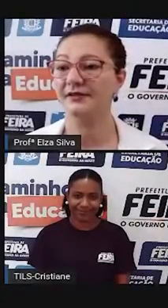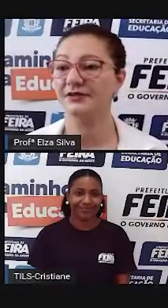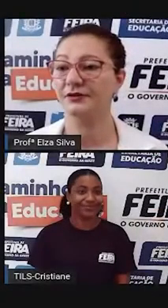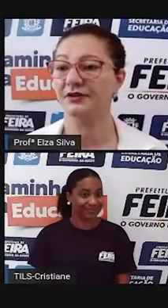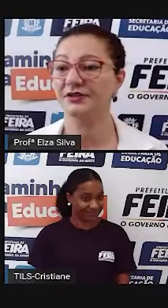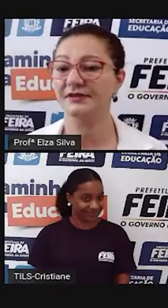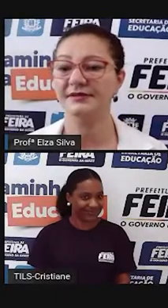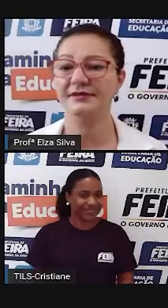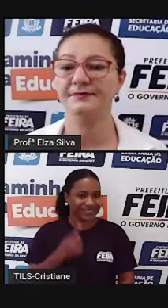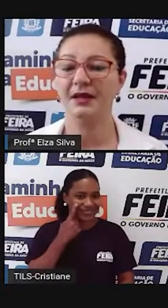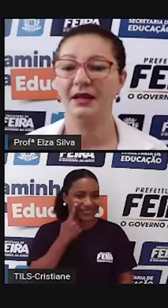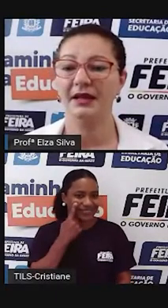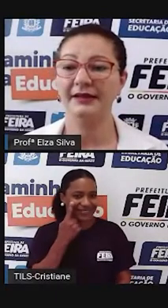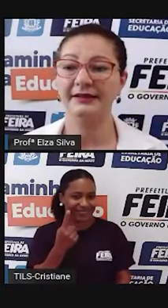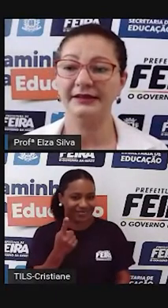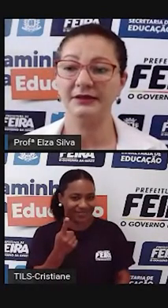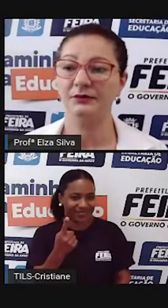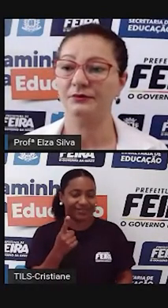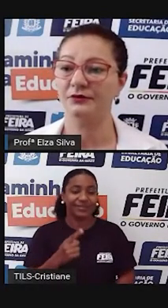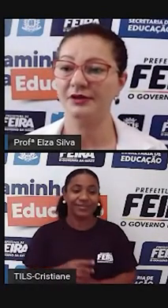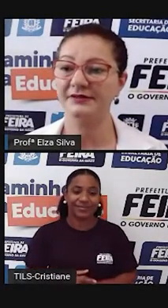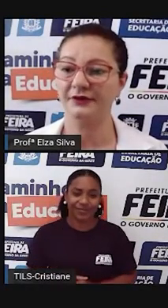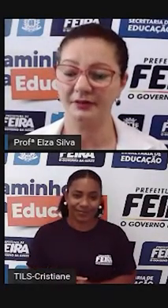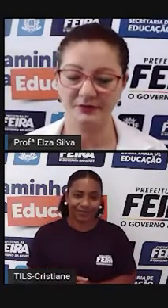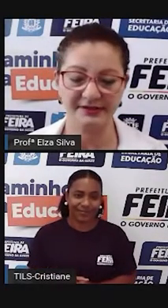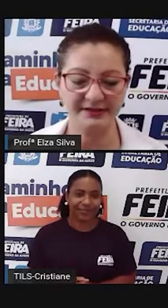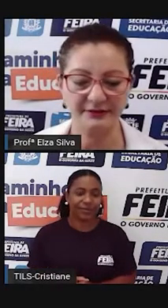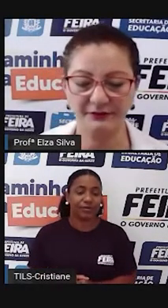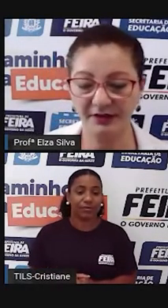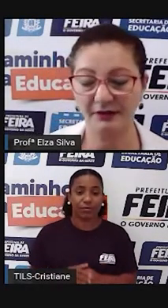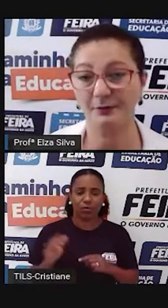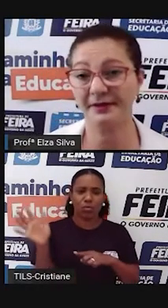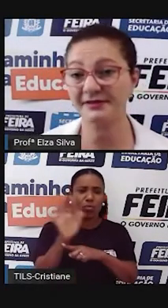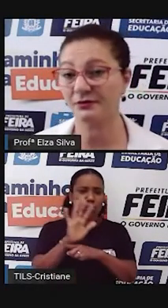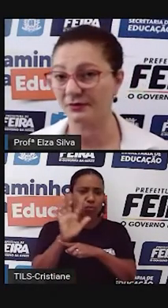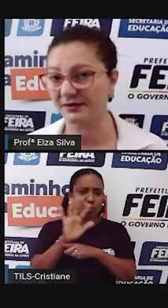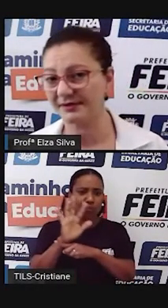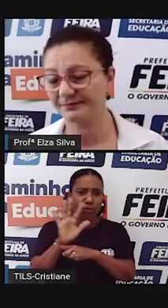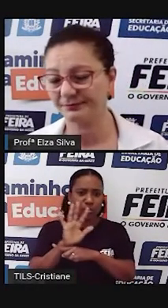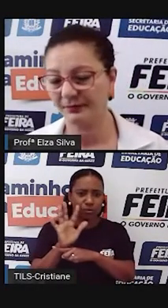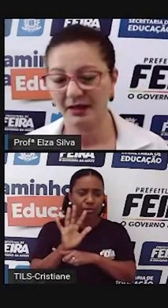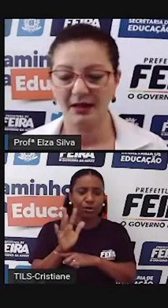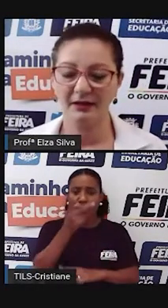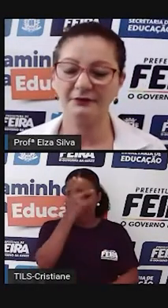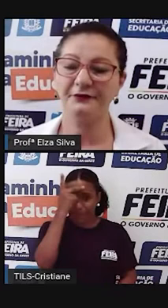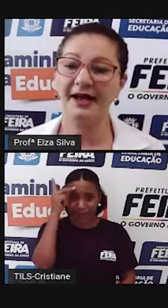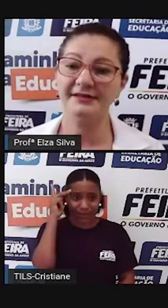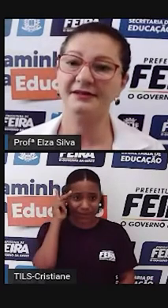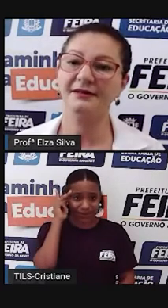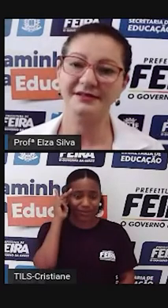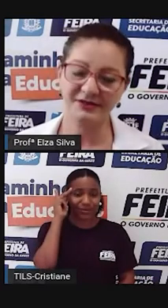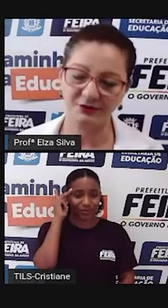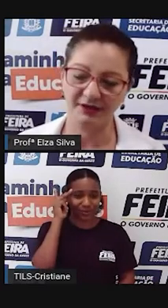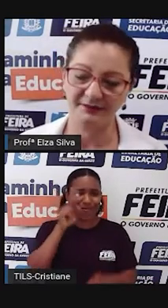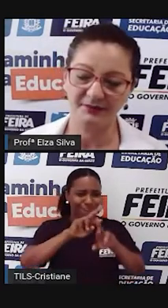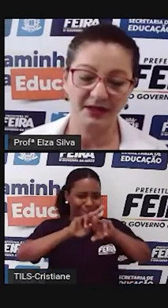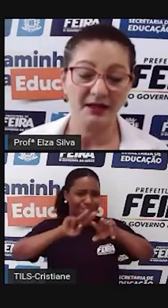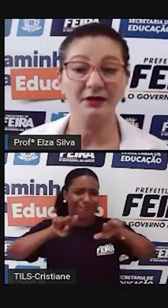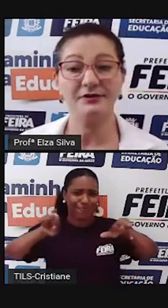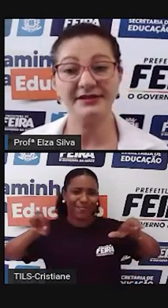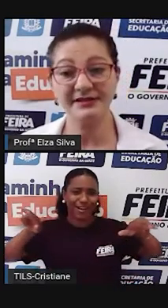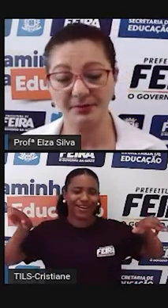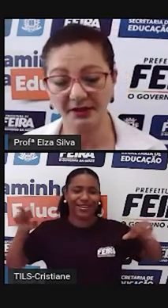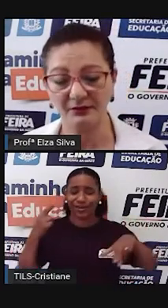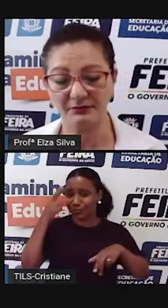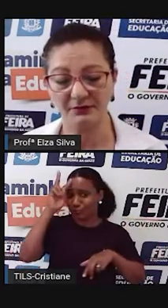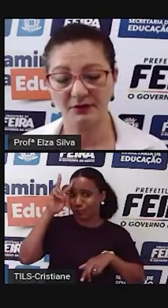Ok, students. Então, nós vimos nesse vídeo pessoas que fazem história e